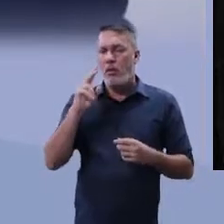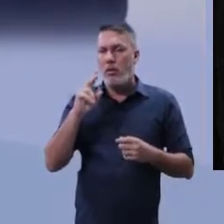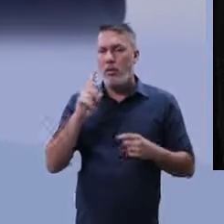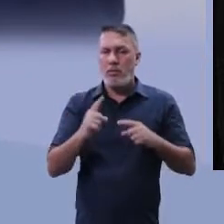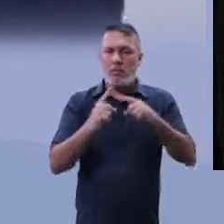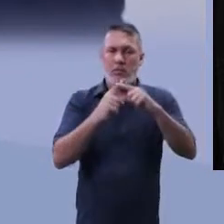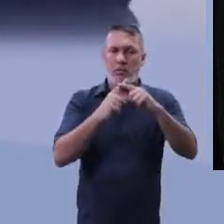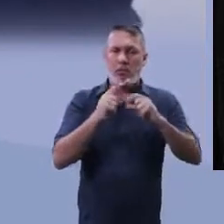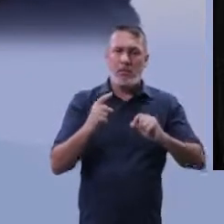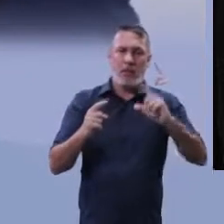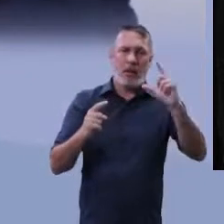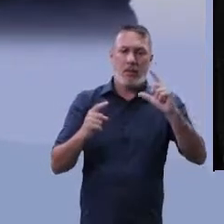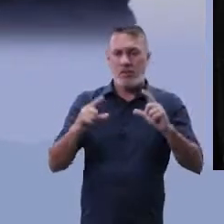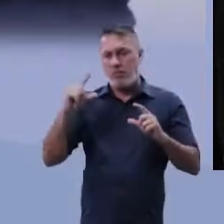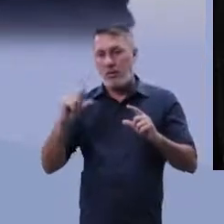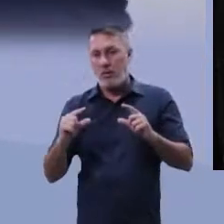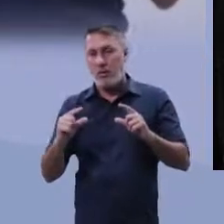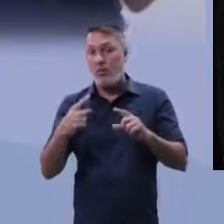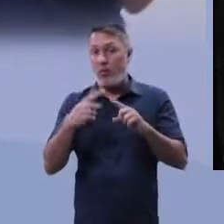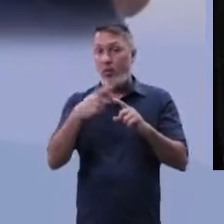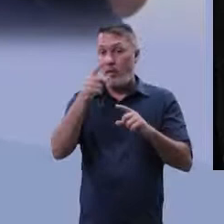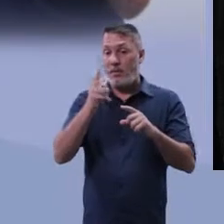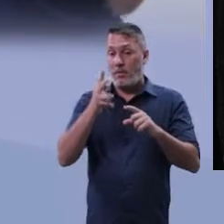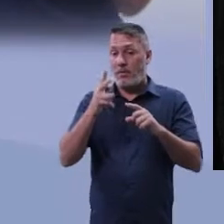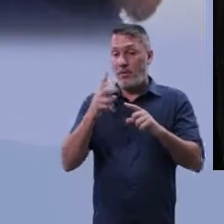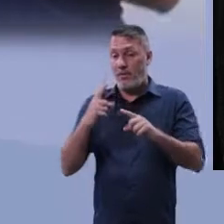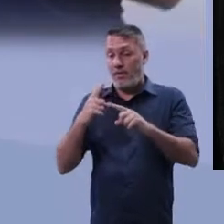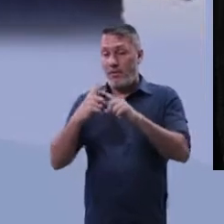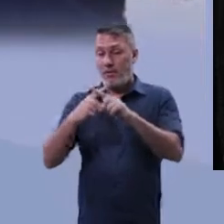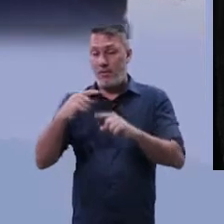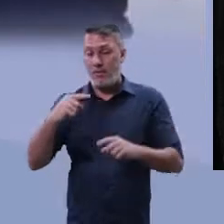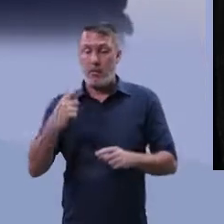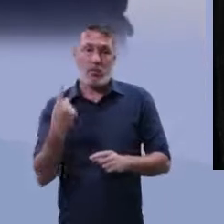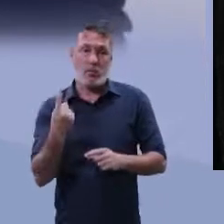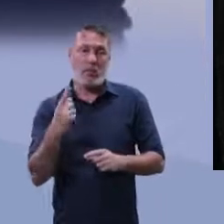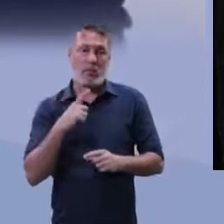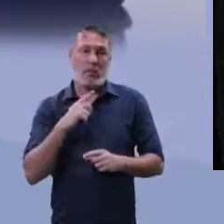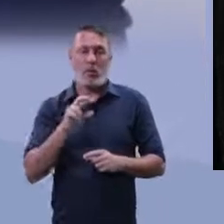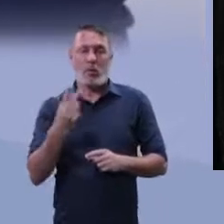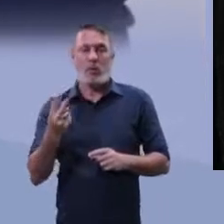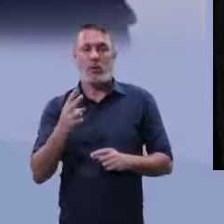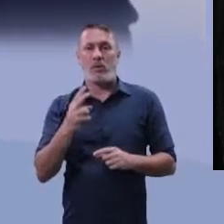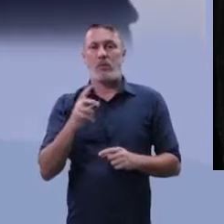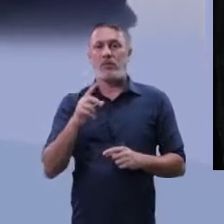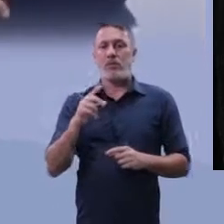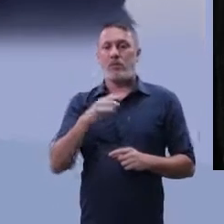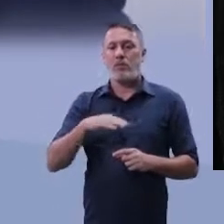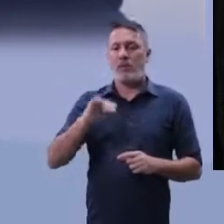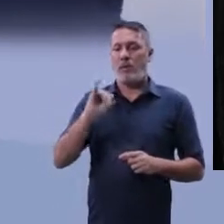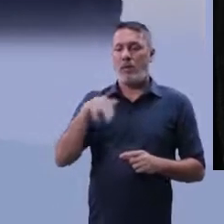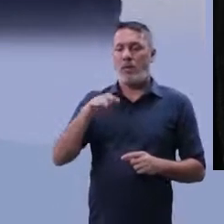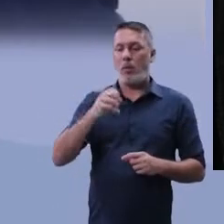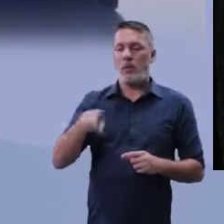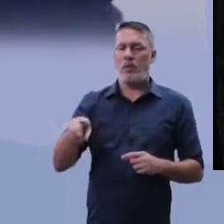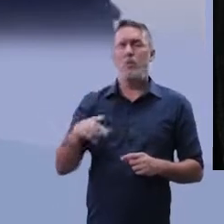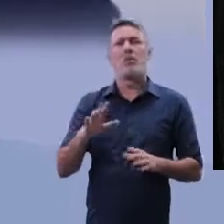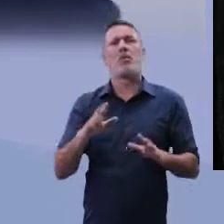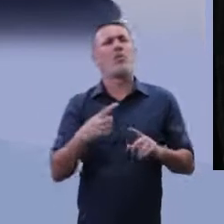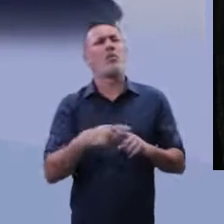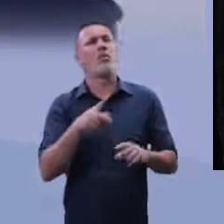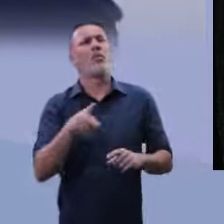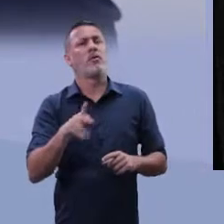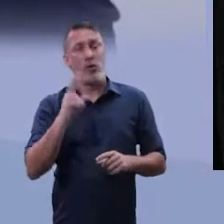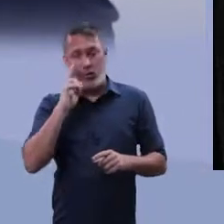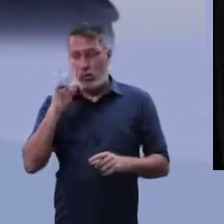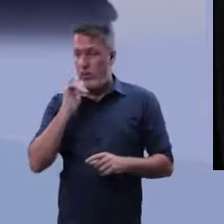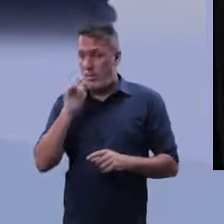inequação. O maior ficou menor. Por quê? Porque toda vez que você multiplica por menos 1, você inverte o sinal da inequação. Por que